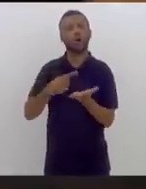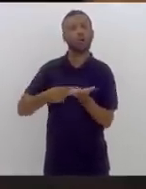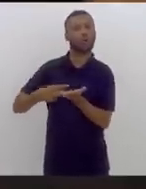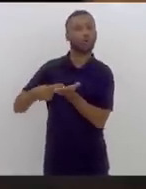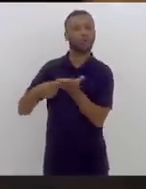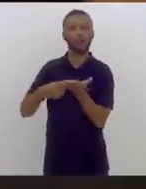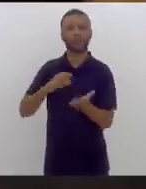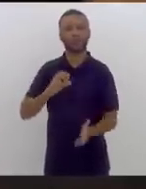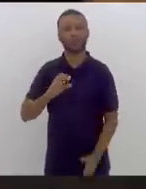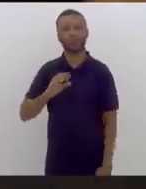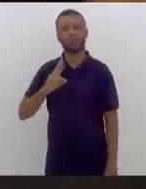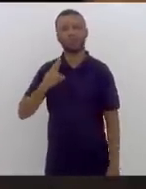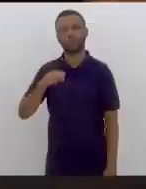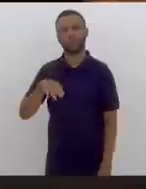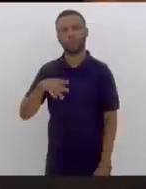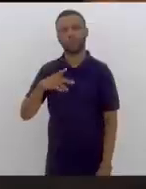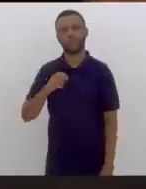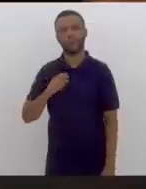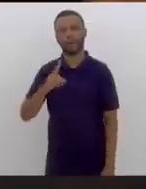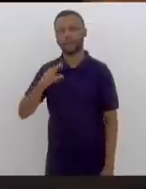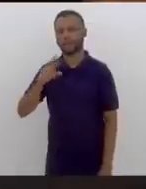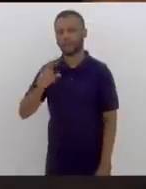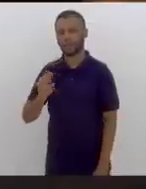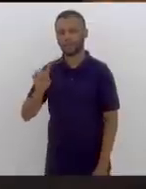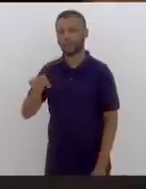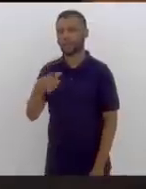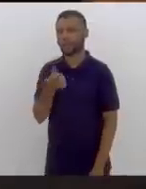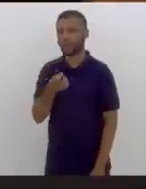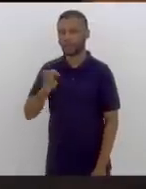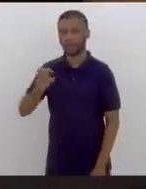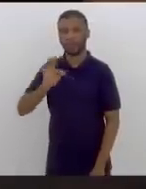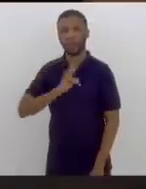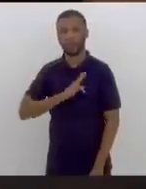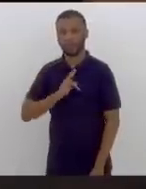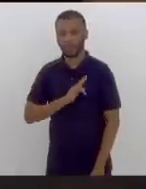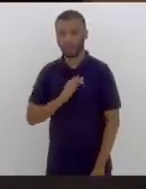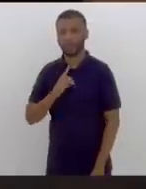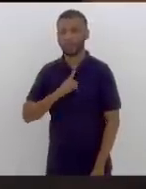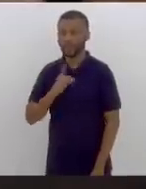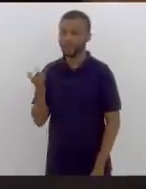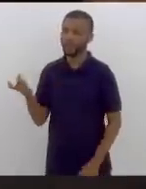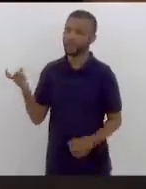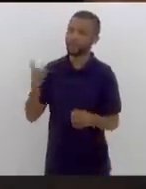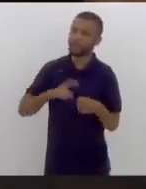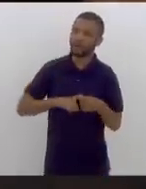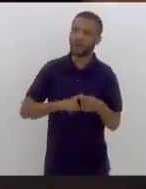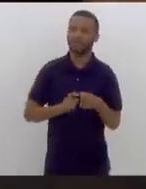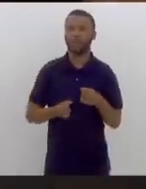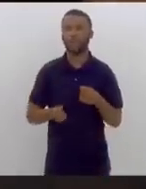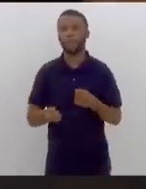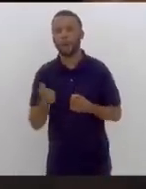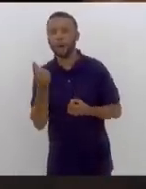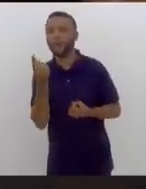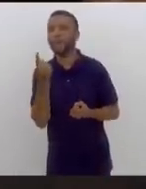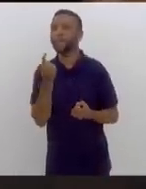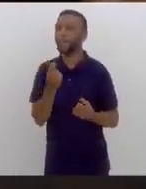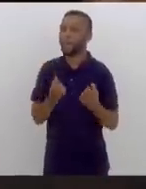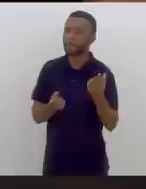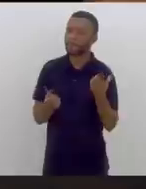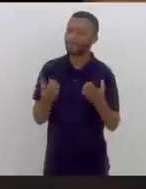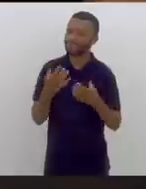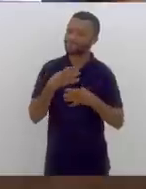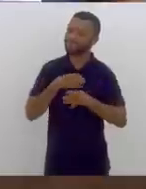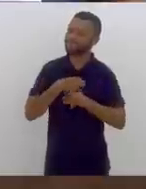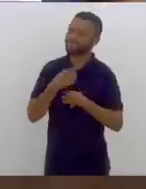65 policiais que estavam sendo reintegrado a conta gotas né e aquilo ali me causou